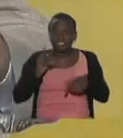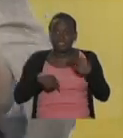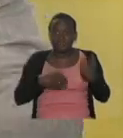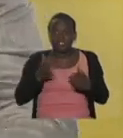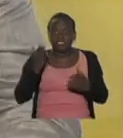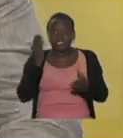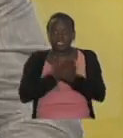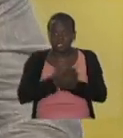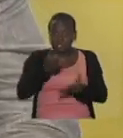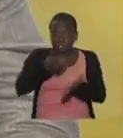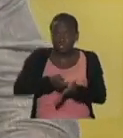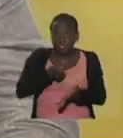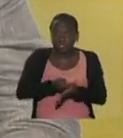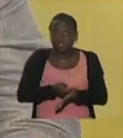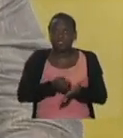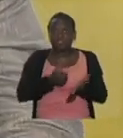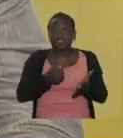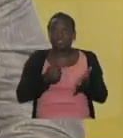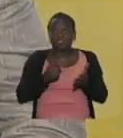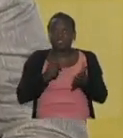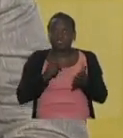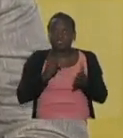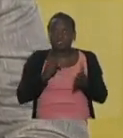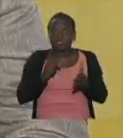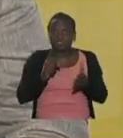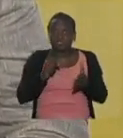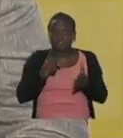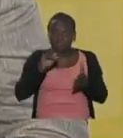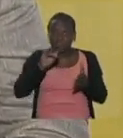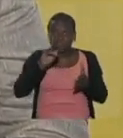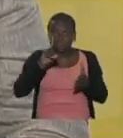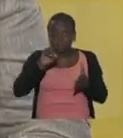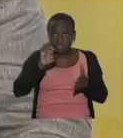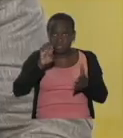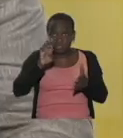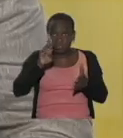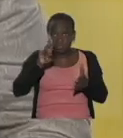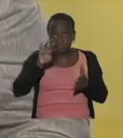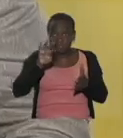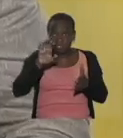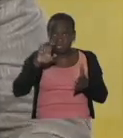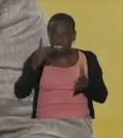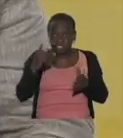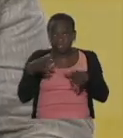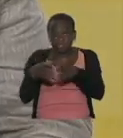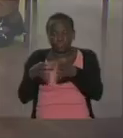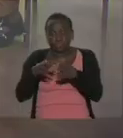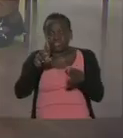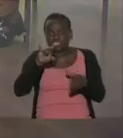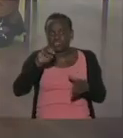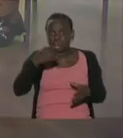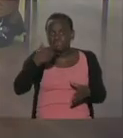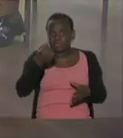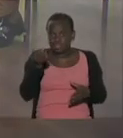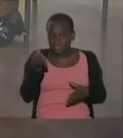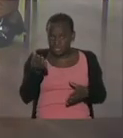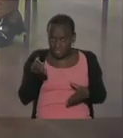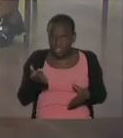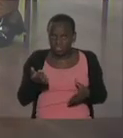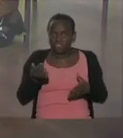uma medida em vez de entrar com uma medida cobrando da da da da da da da Rio Rio